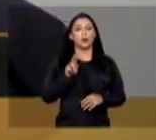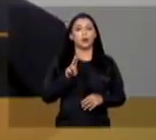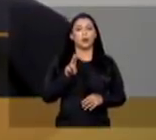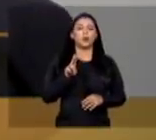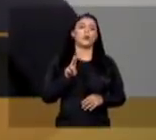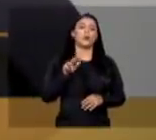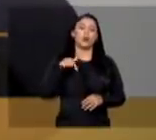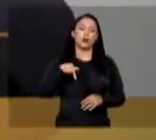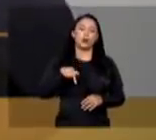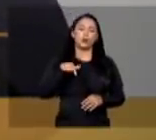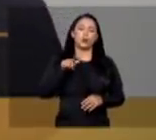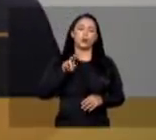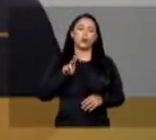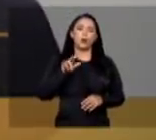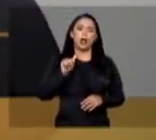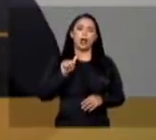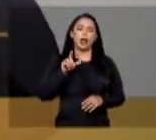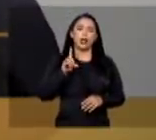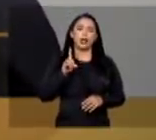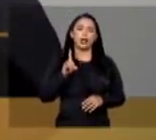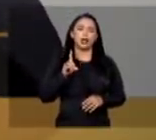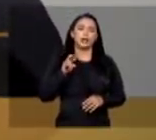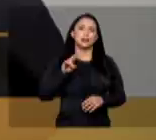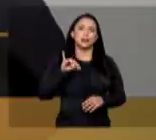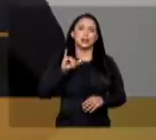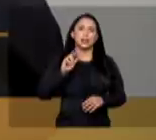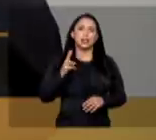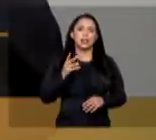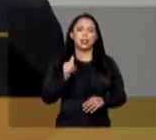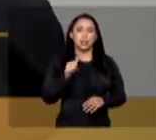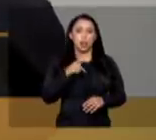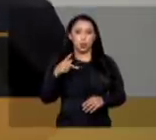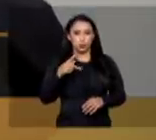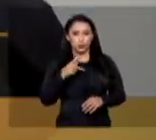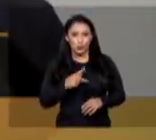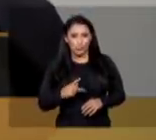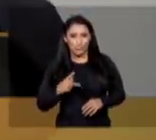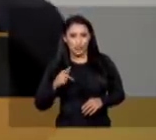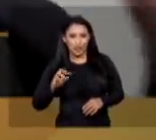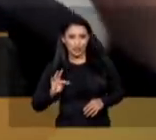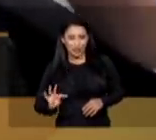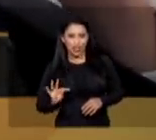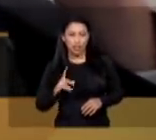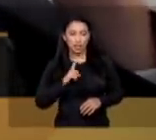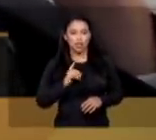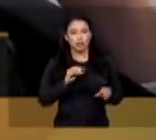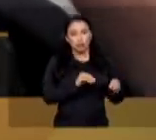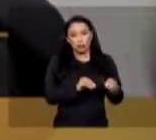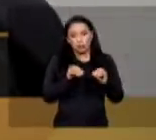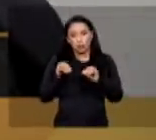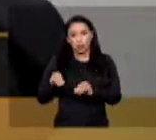PT, em que se mandou também o processo para o Distrito